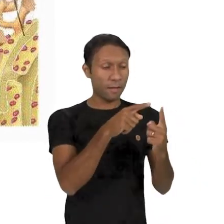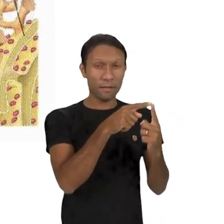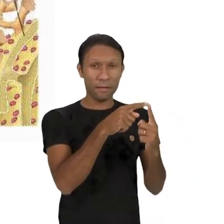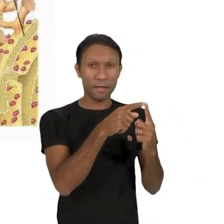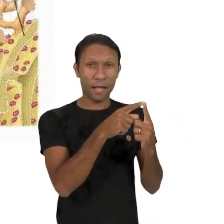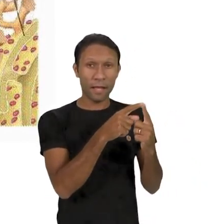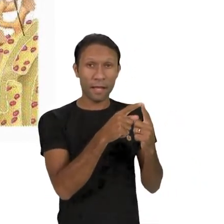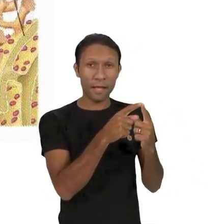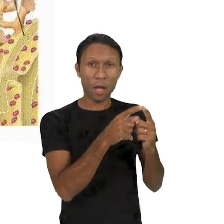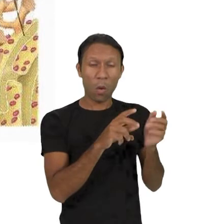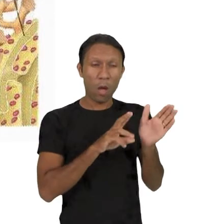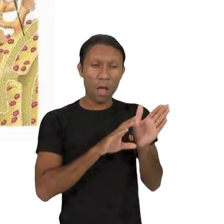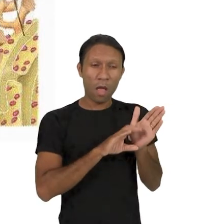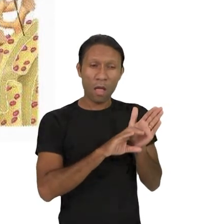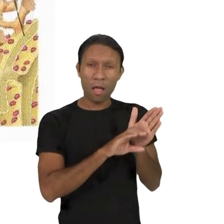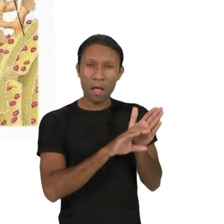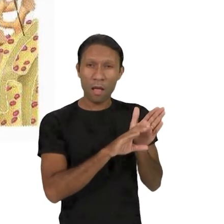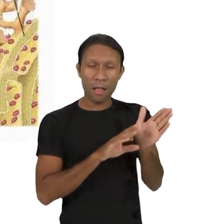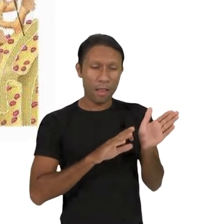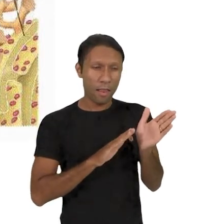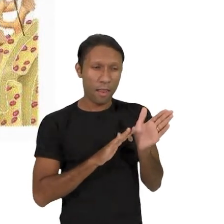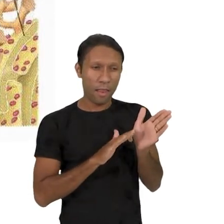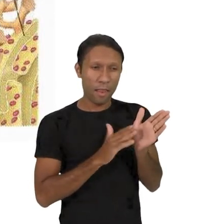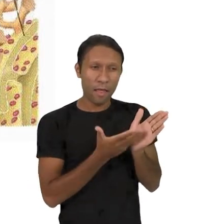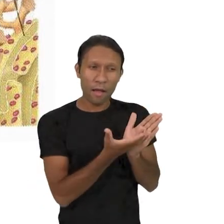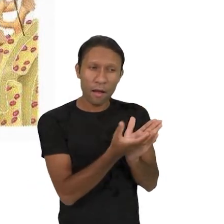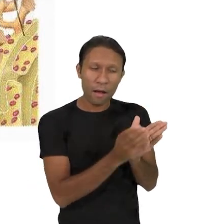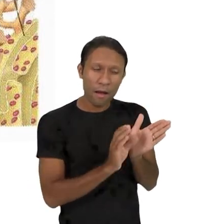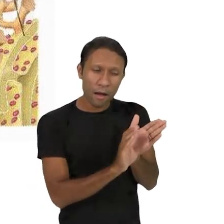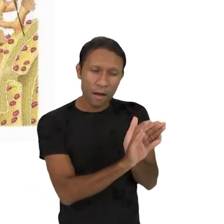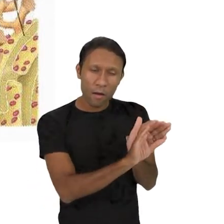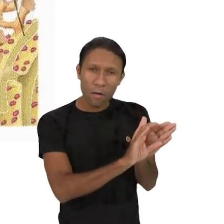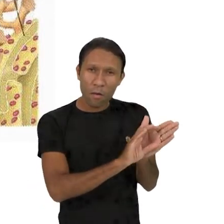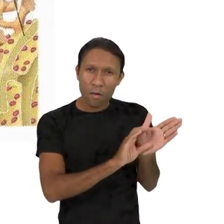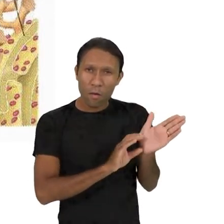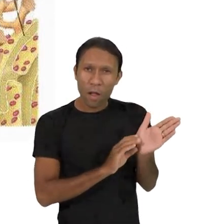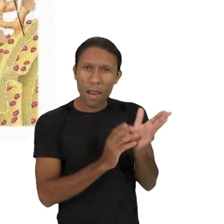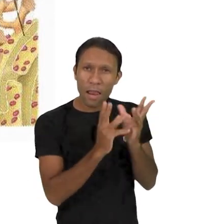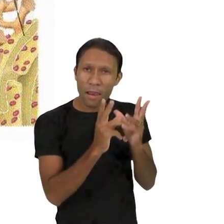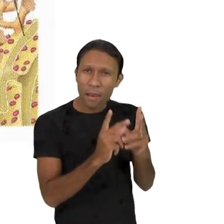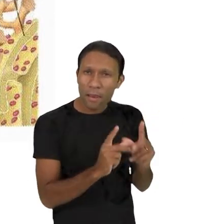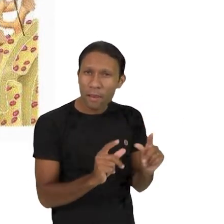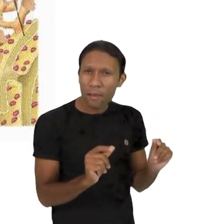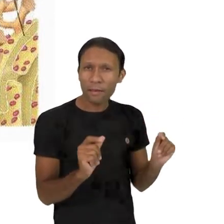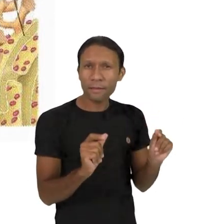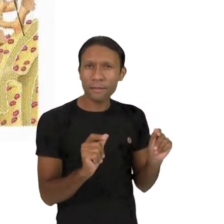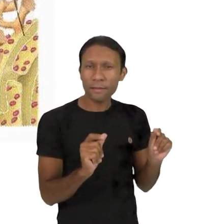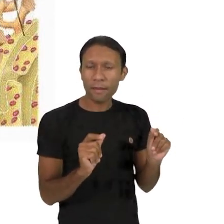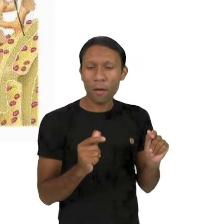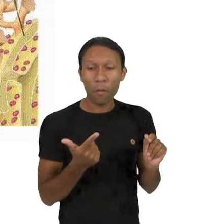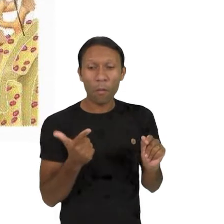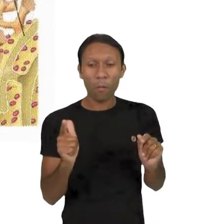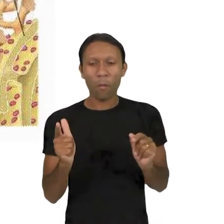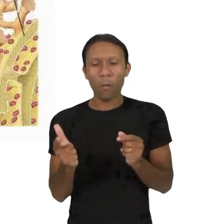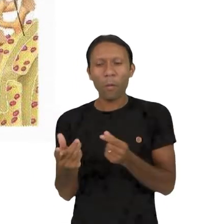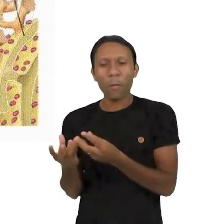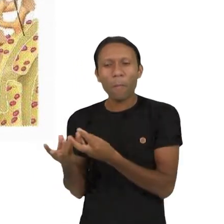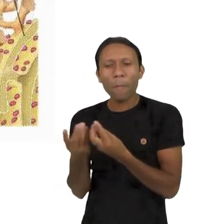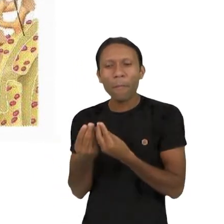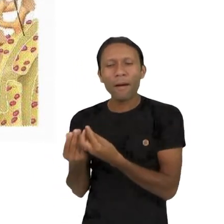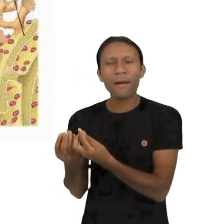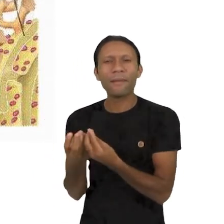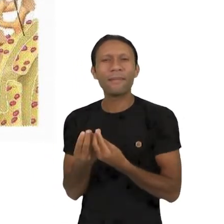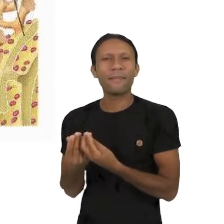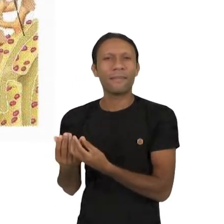liso e o retículo rugoso. Ou agranular e granular. Depende